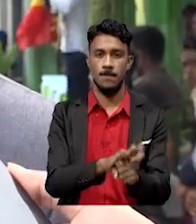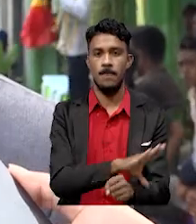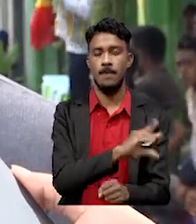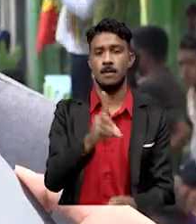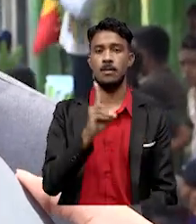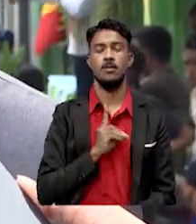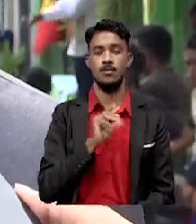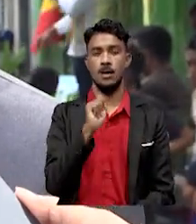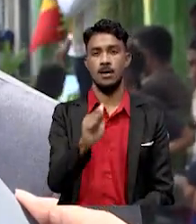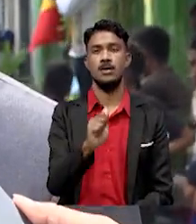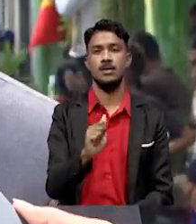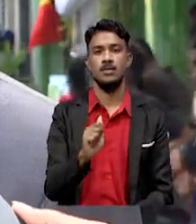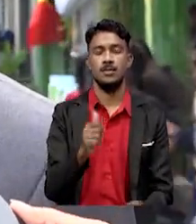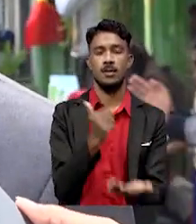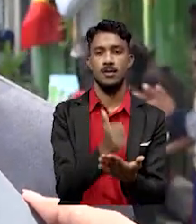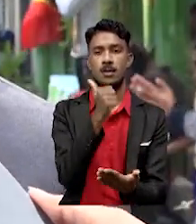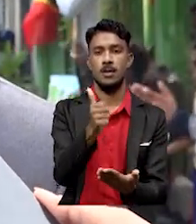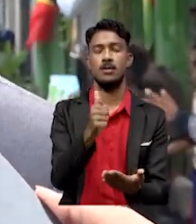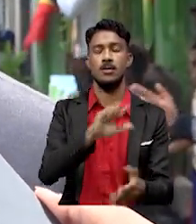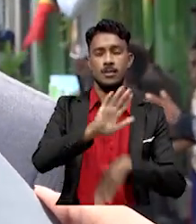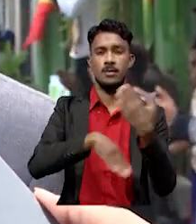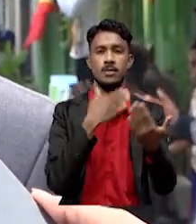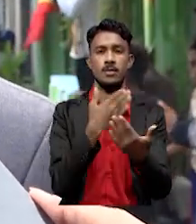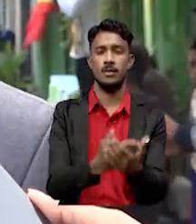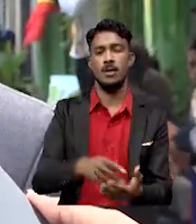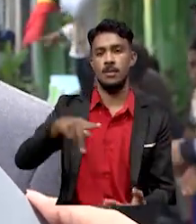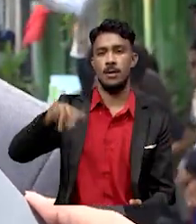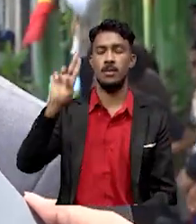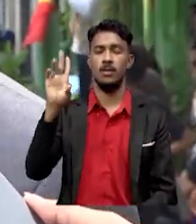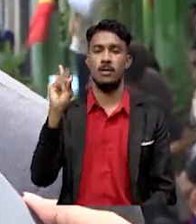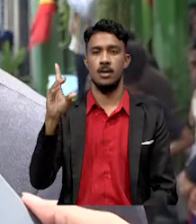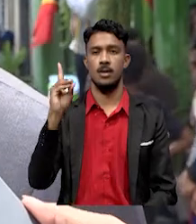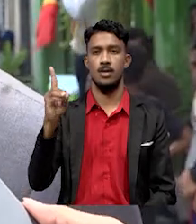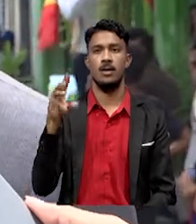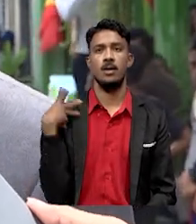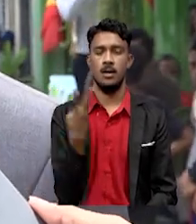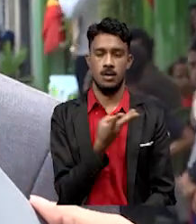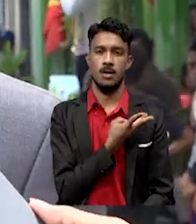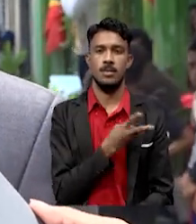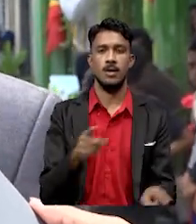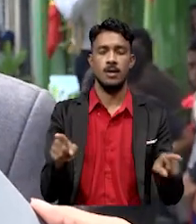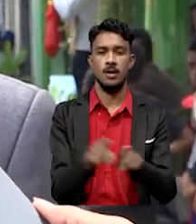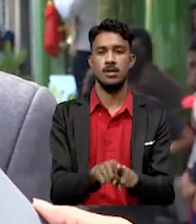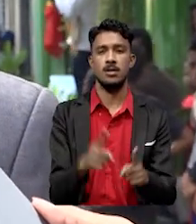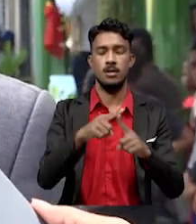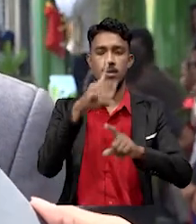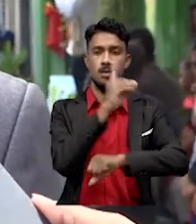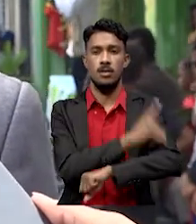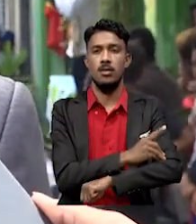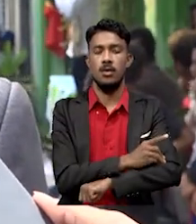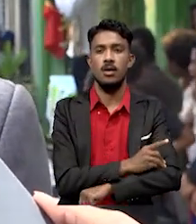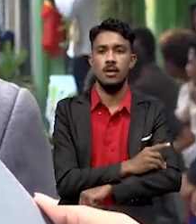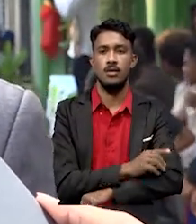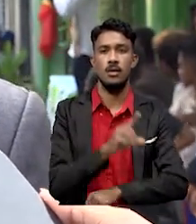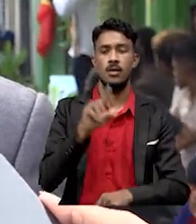tene katak ne kompatrio tam base base PUDD ni nian tamba ne mak turan nam lau ane sang ohing ami hatung mil mil pesuas